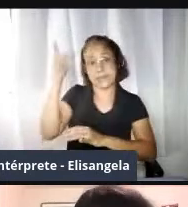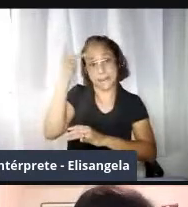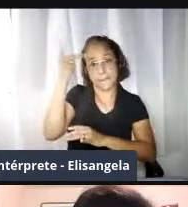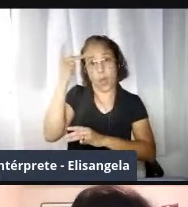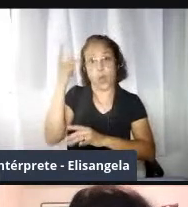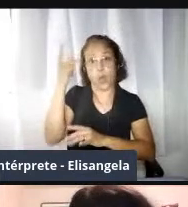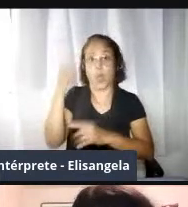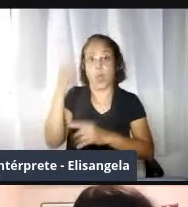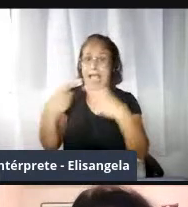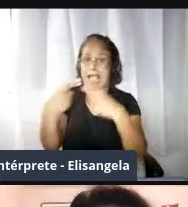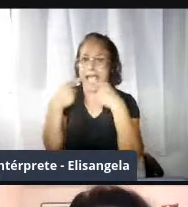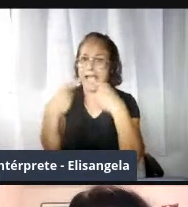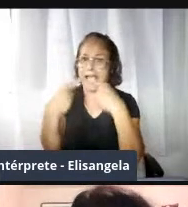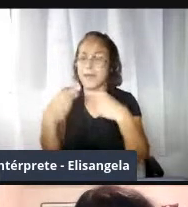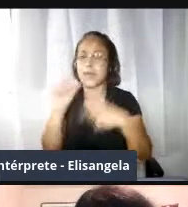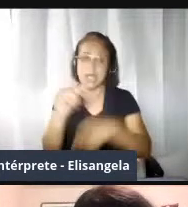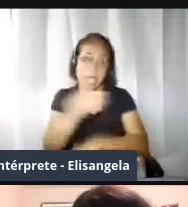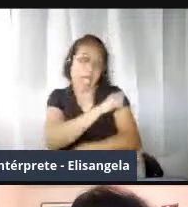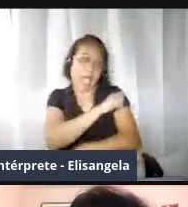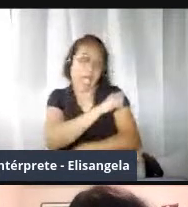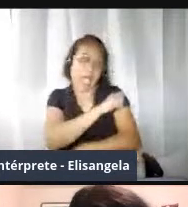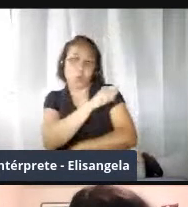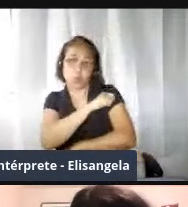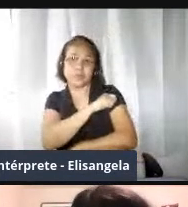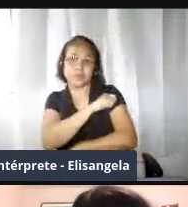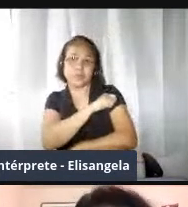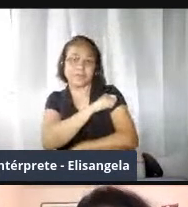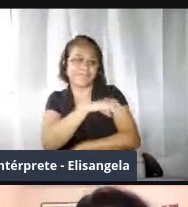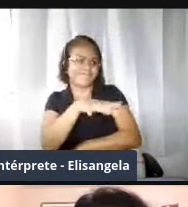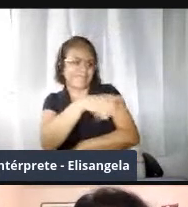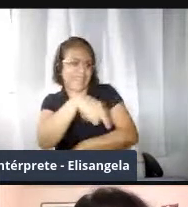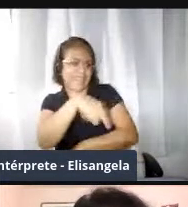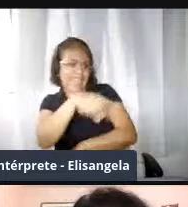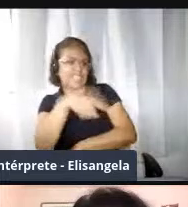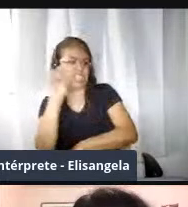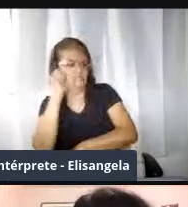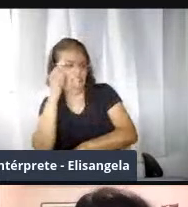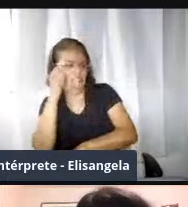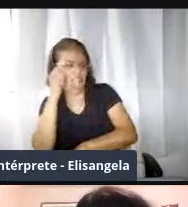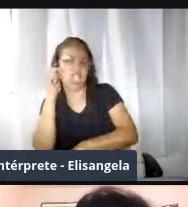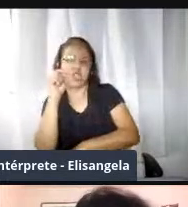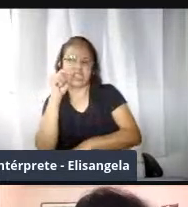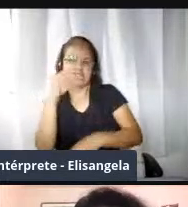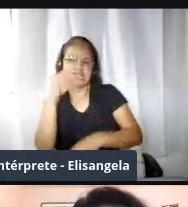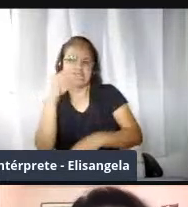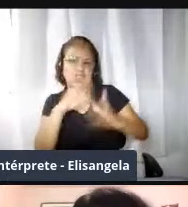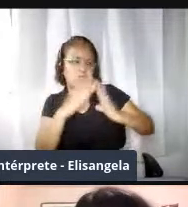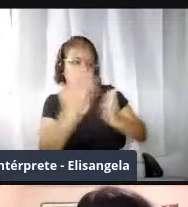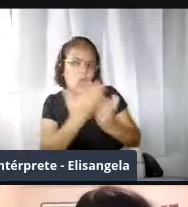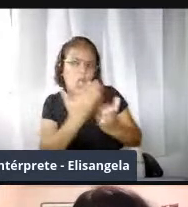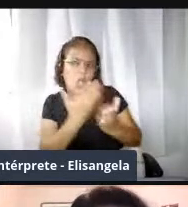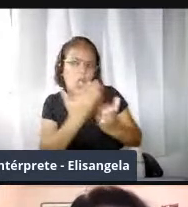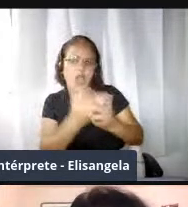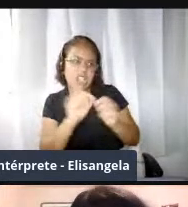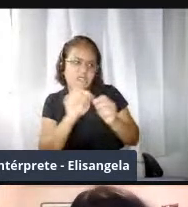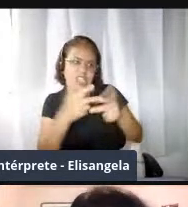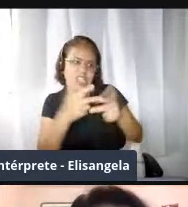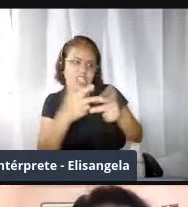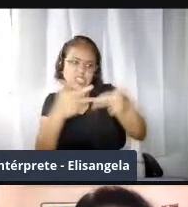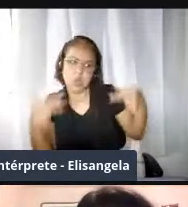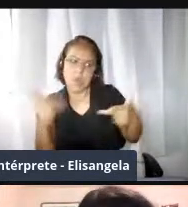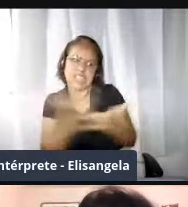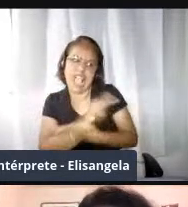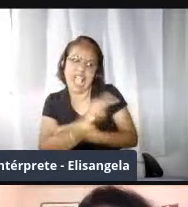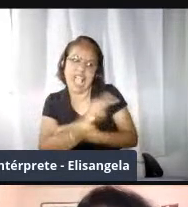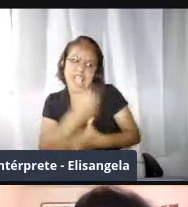tem alunos, né, certos negrinhos que por aí andam em sua escola, que trazem atos e expressões abomináveis de lá,